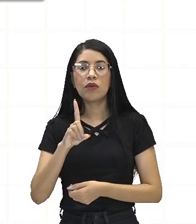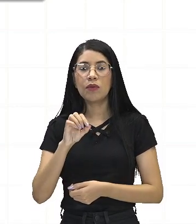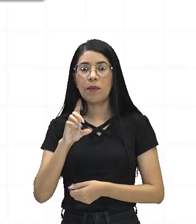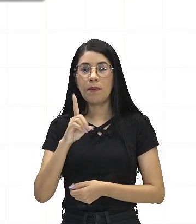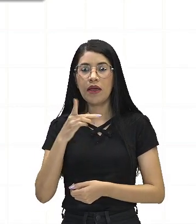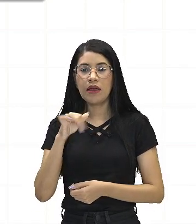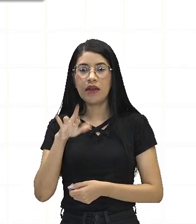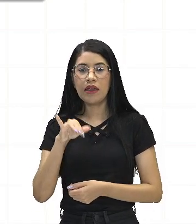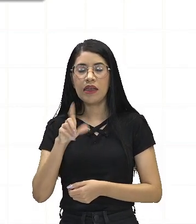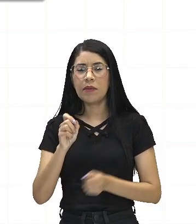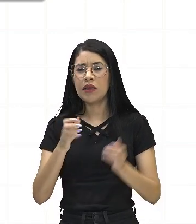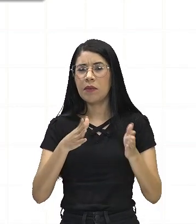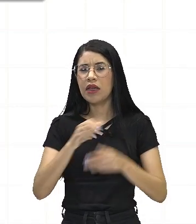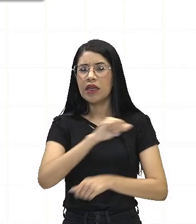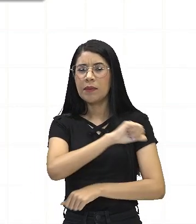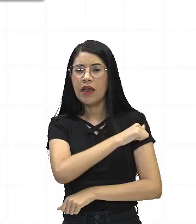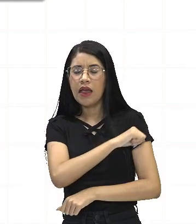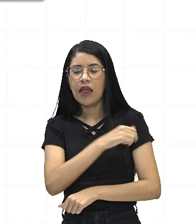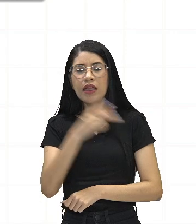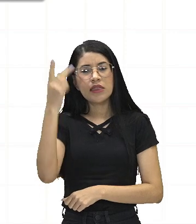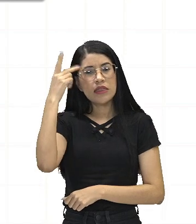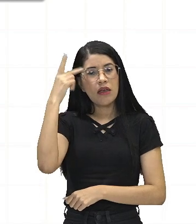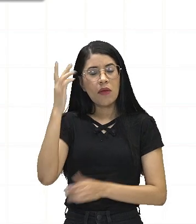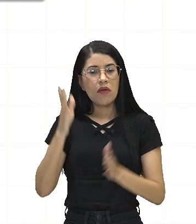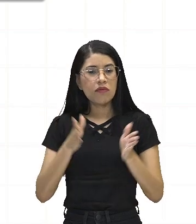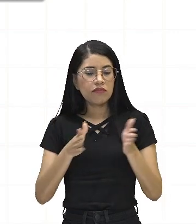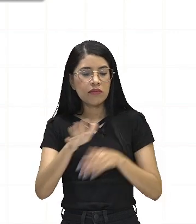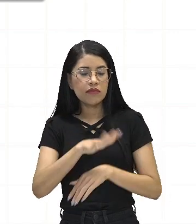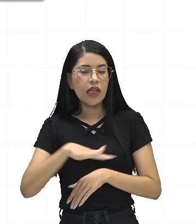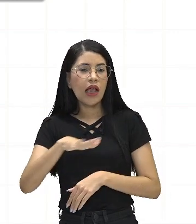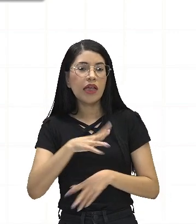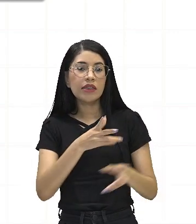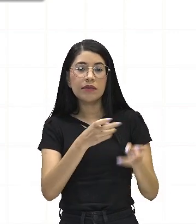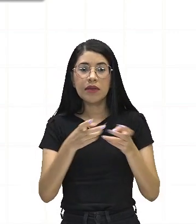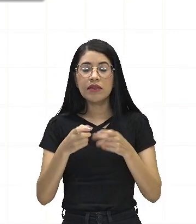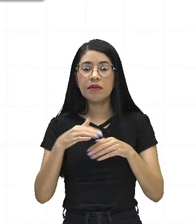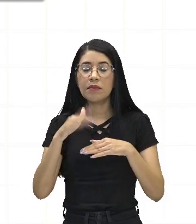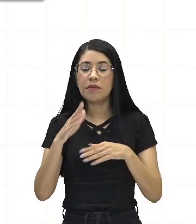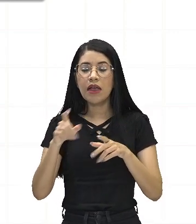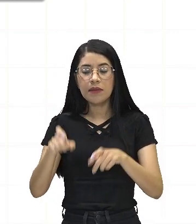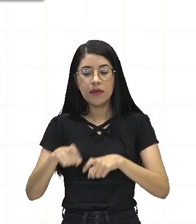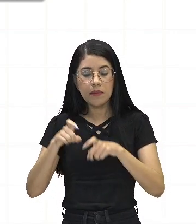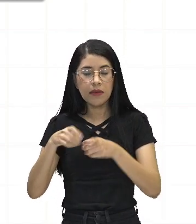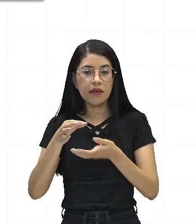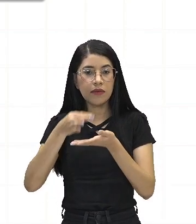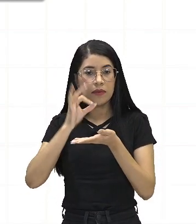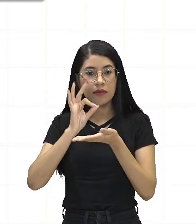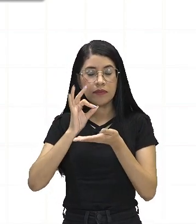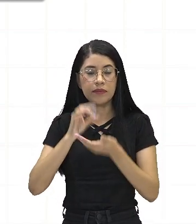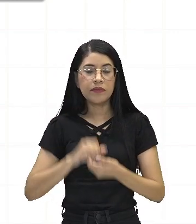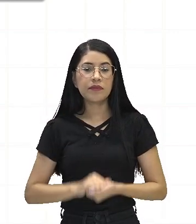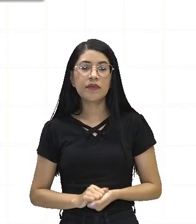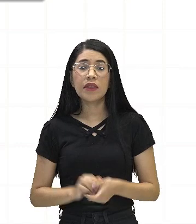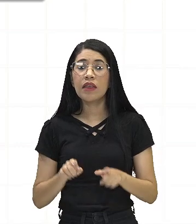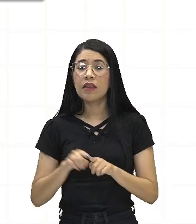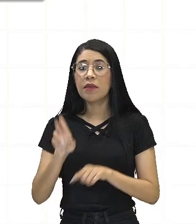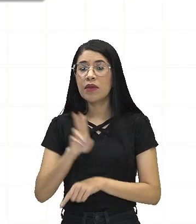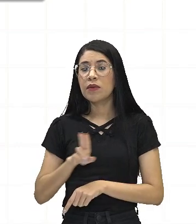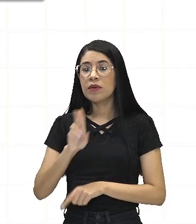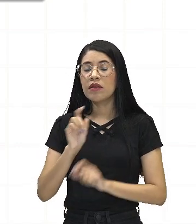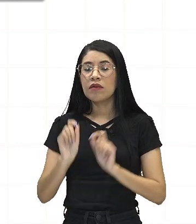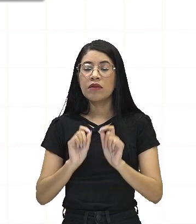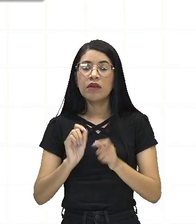cultural também que permaneceu, principalmente ali em Minas Gerais, que a gente tem a questão da culinária, o artesanato, as festividades